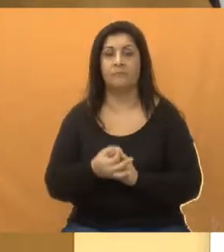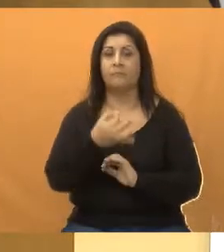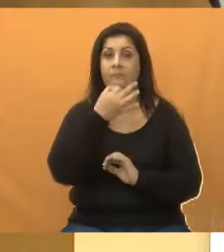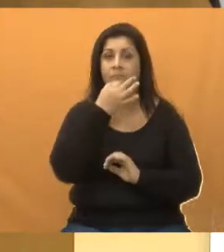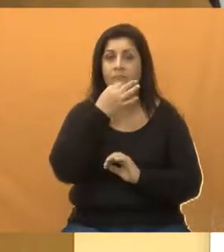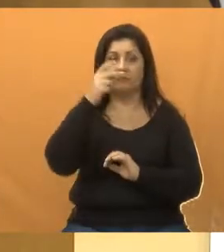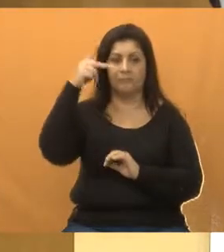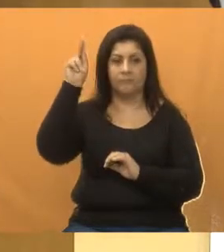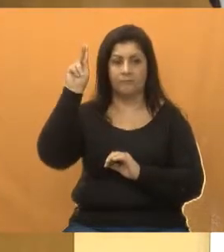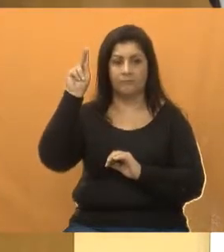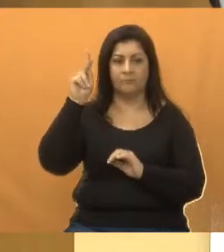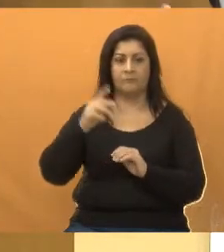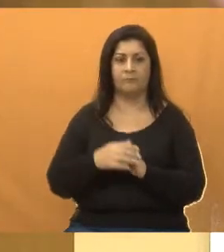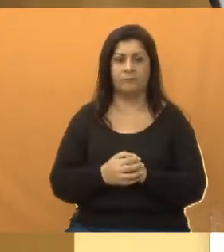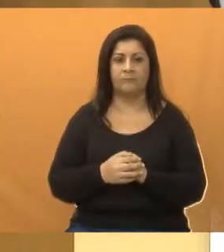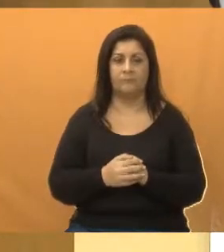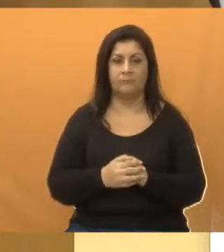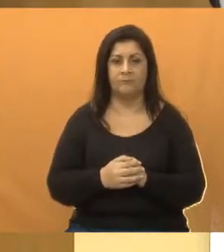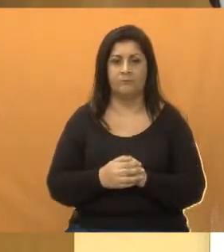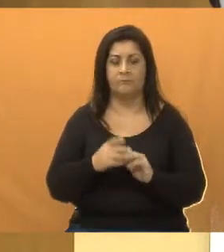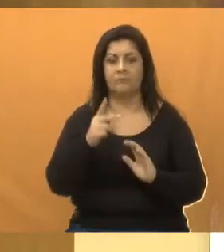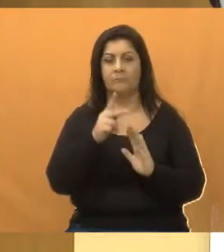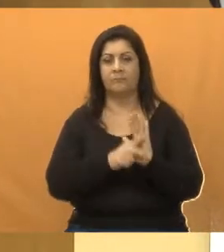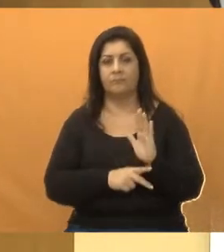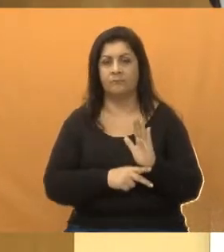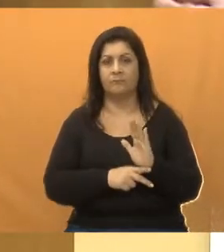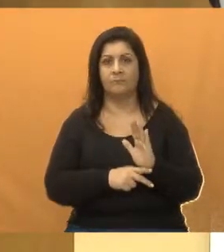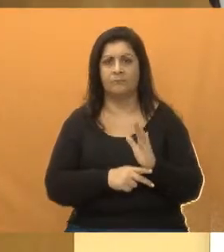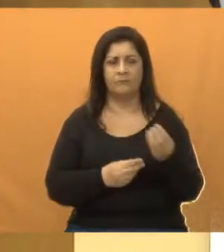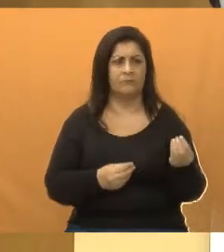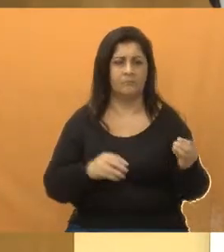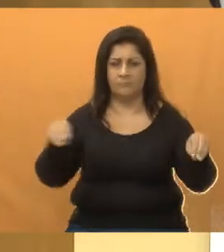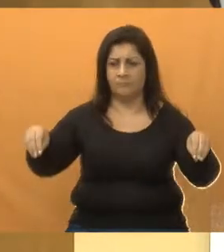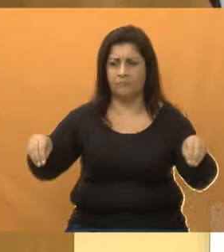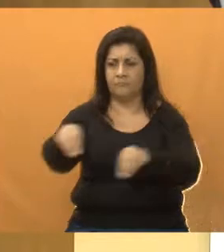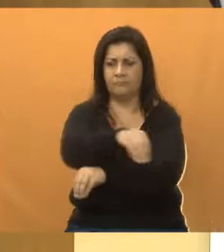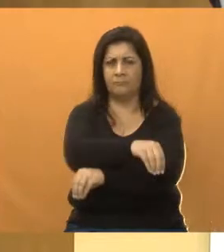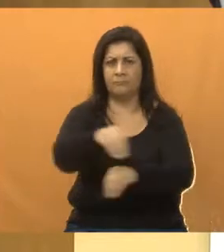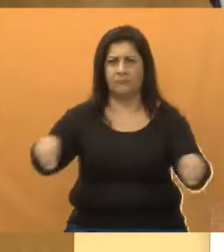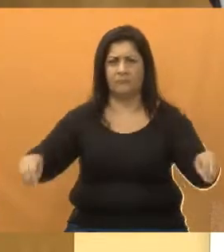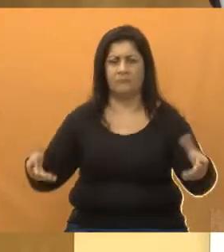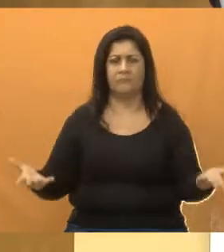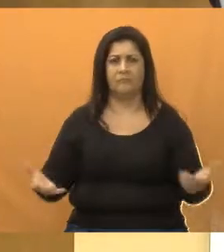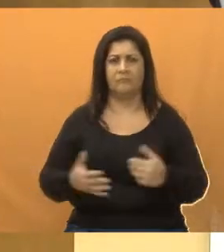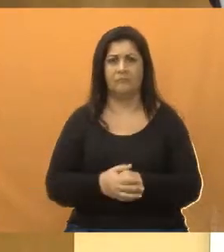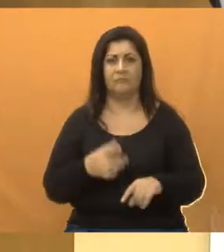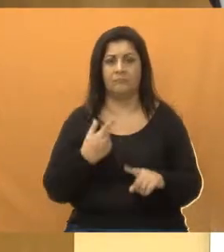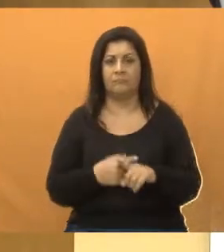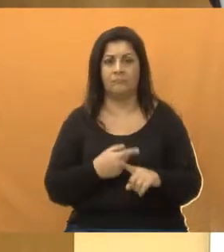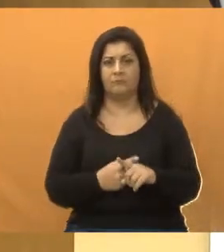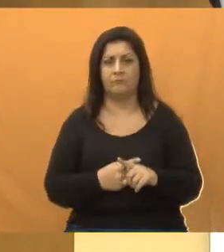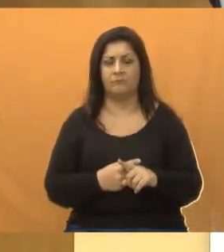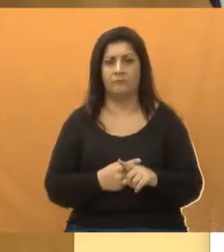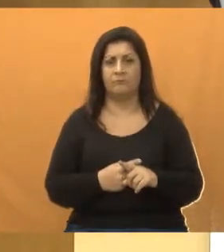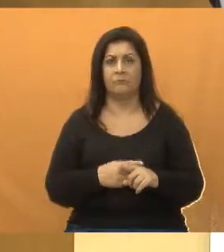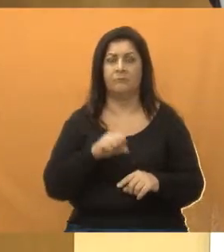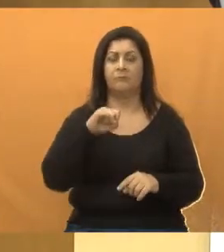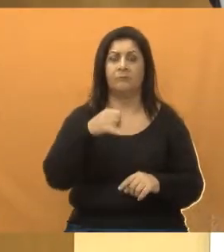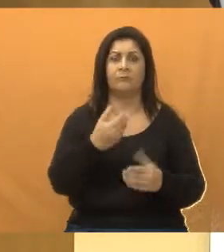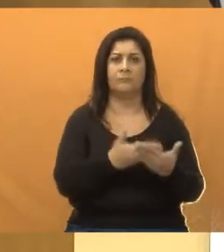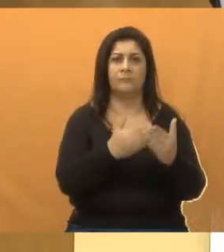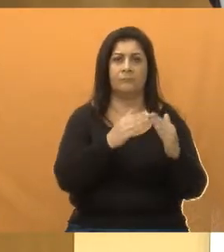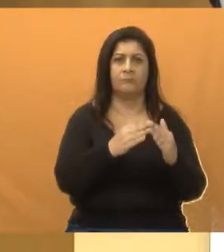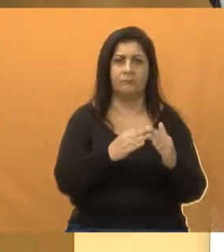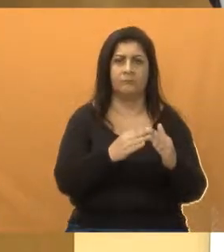vista, esse projeto, na realidade, é você trocar 6 por meia dúzia. Porque, na realidade, quando as escolas não pagam,